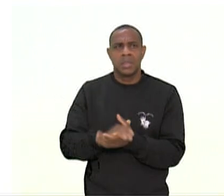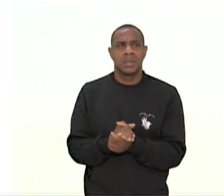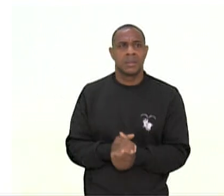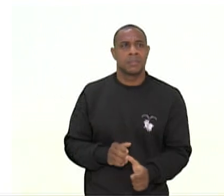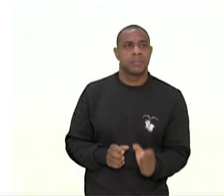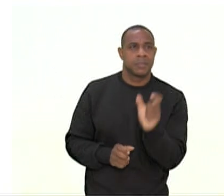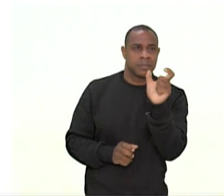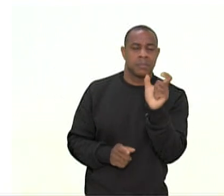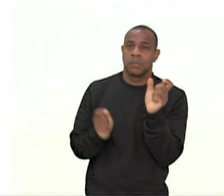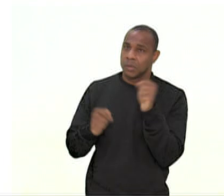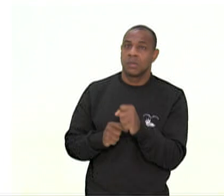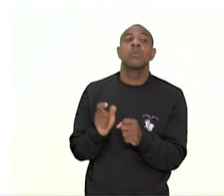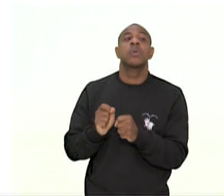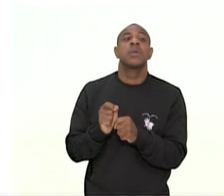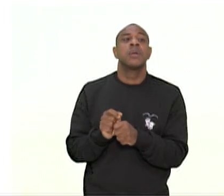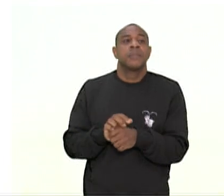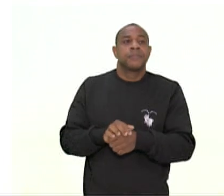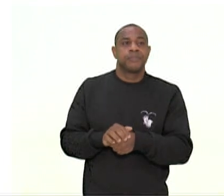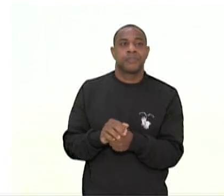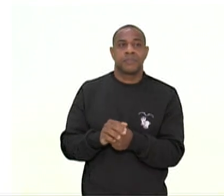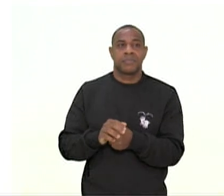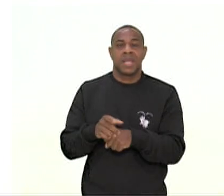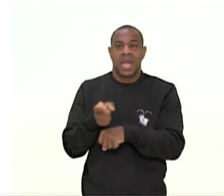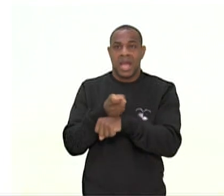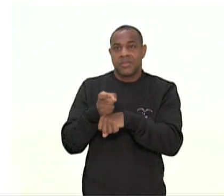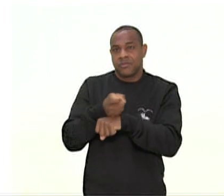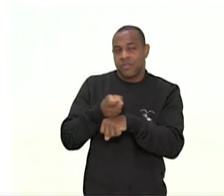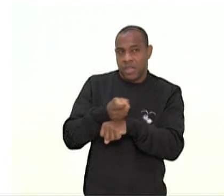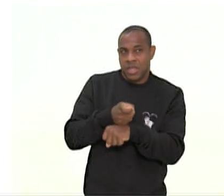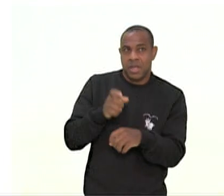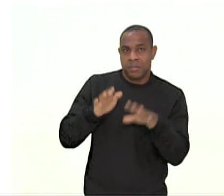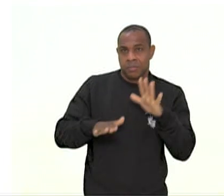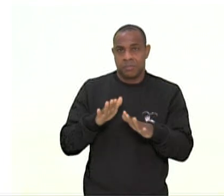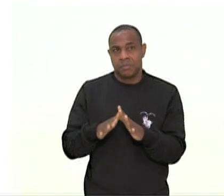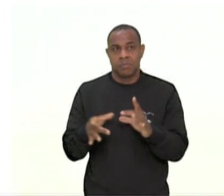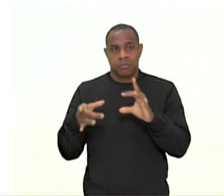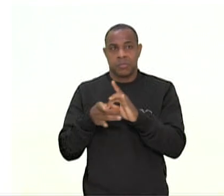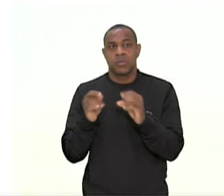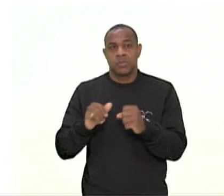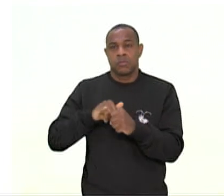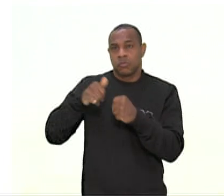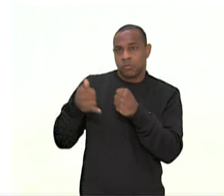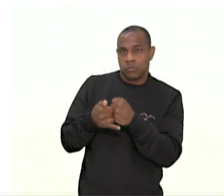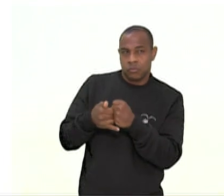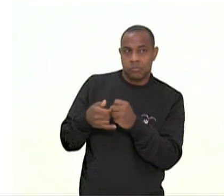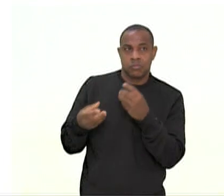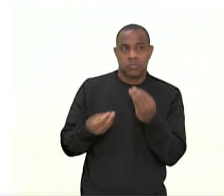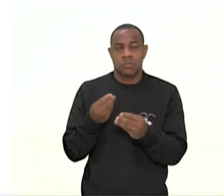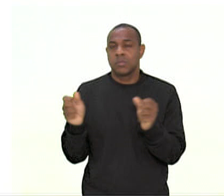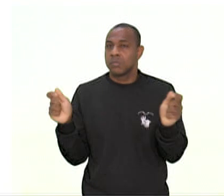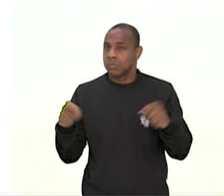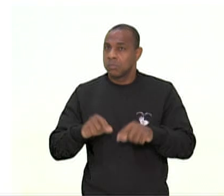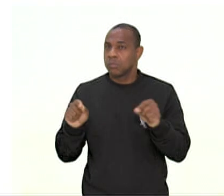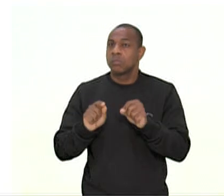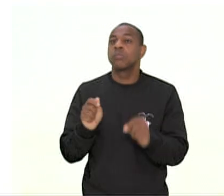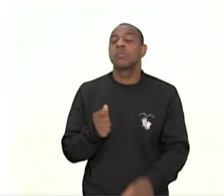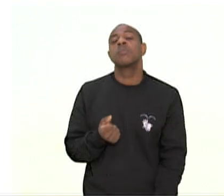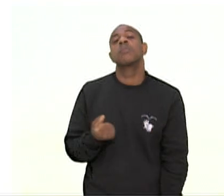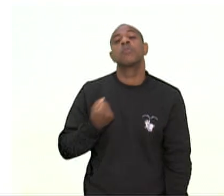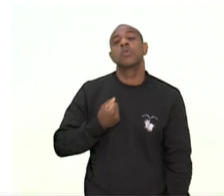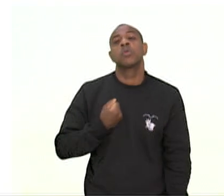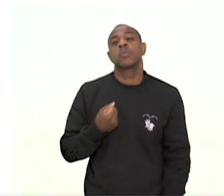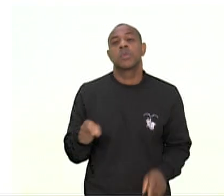tanto advérbio, né? Quando ela está ali determinando um adjetivo, e também ela pode ser um numeral adjetivo, quando ela